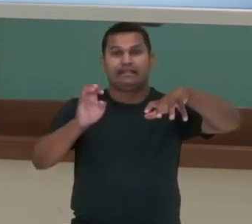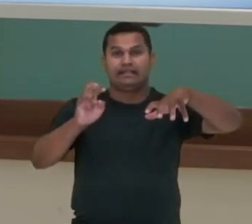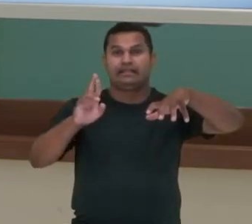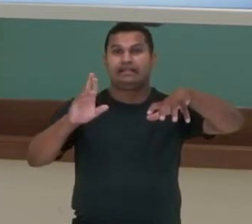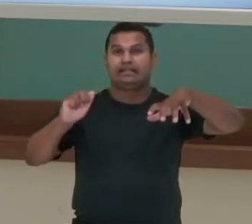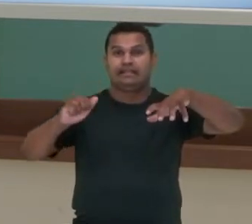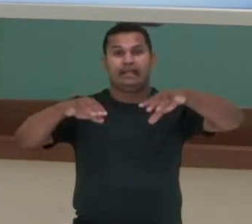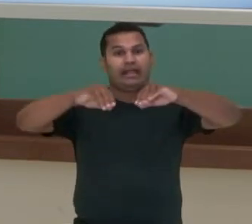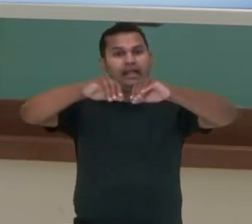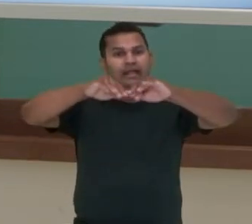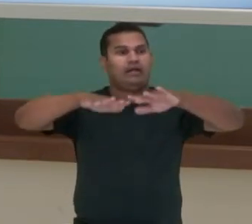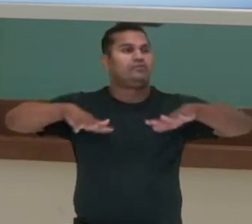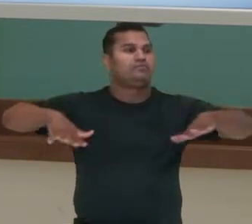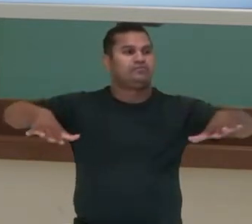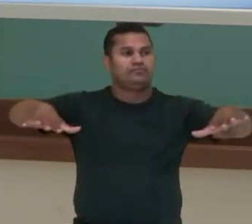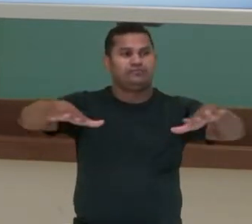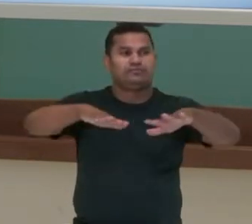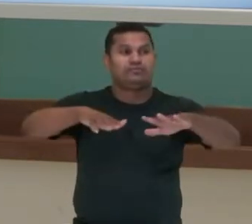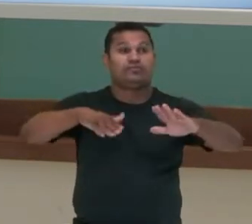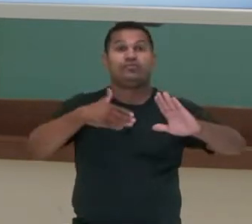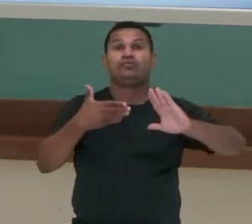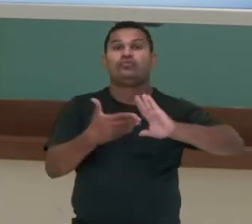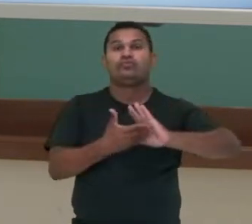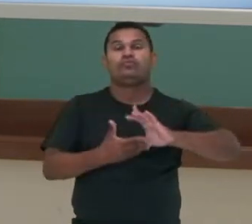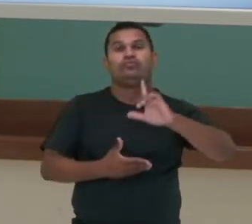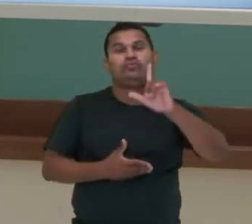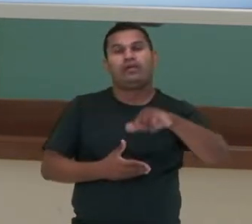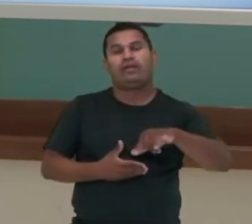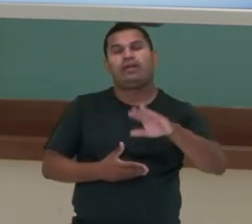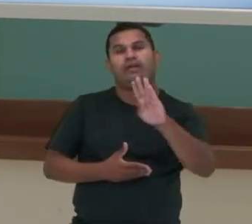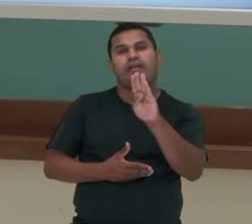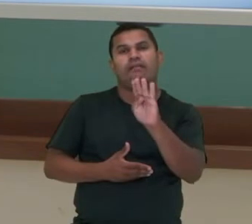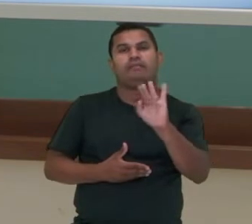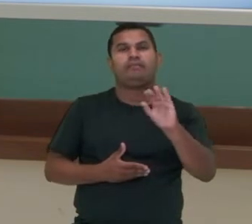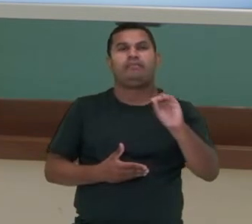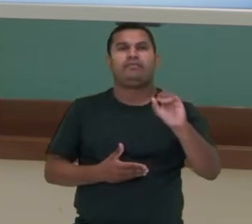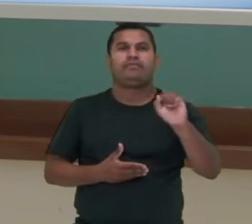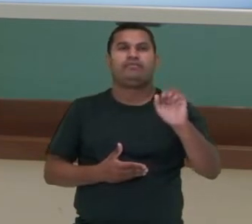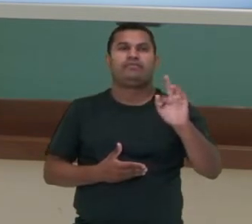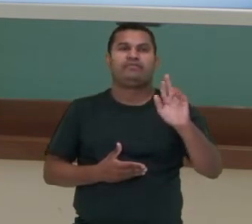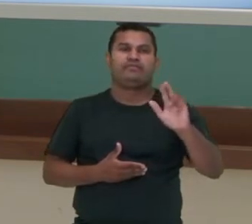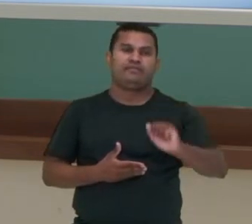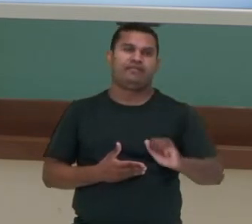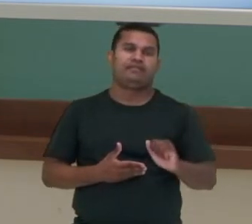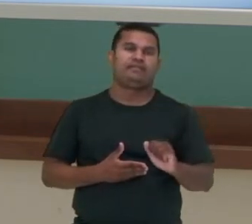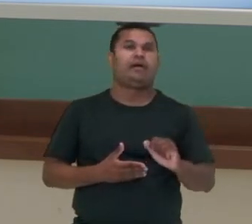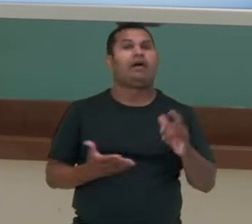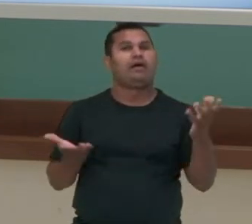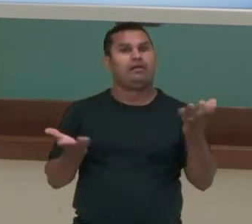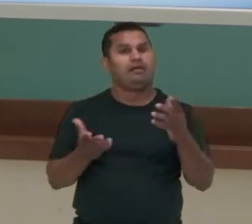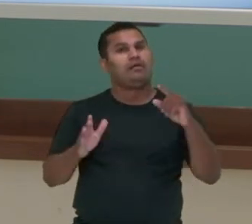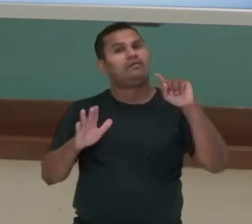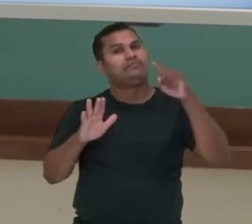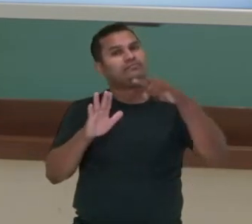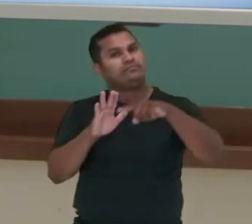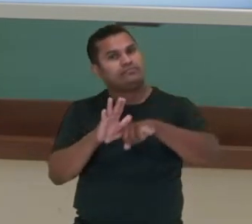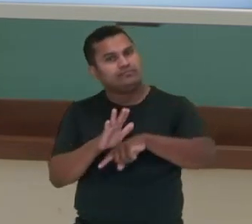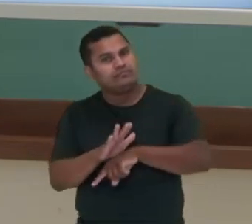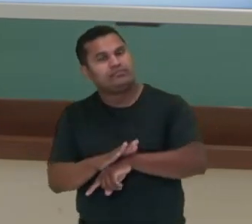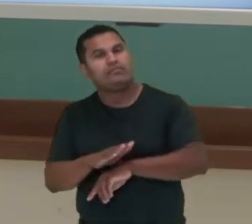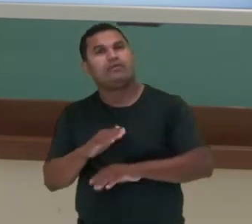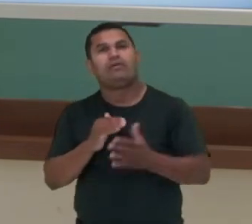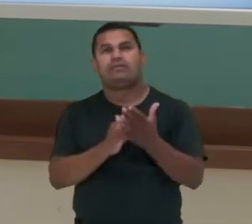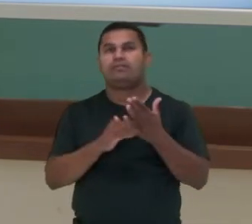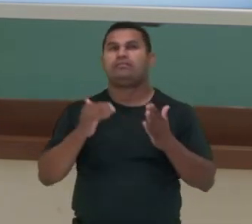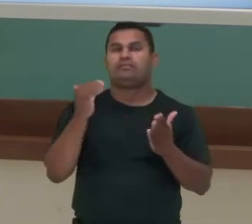está presente na biosfera. E aí vamos detalhar um pouquinho mais, né? Vejam que